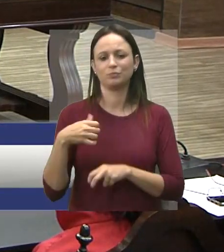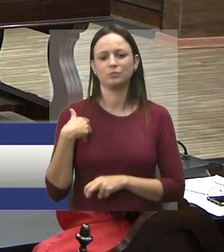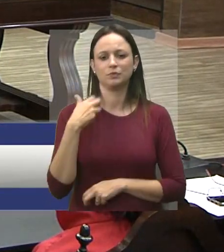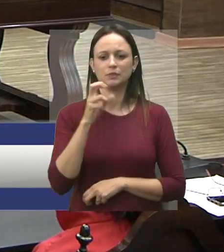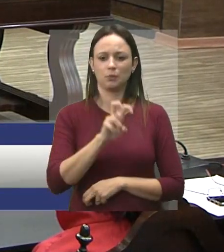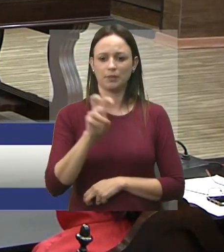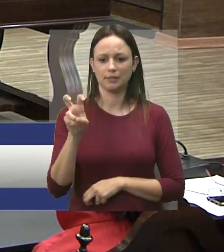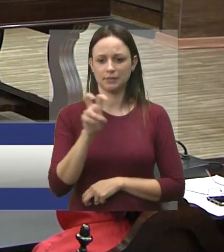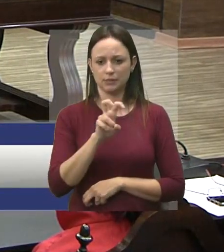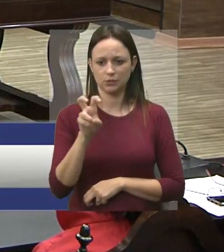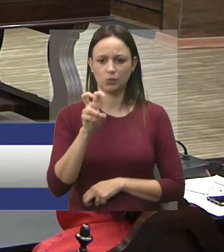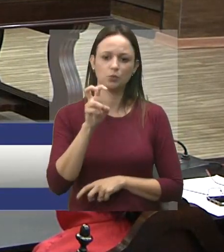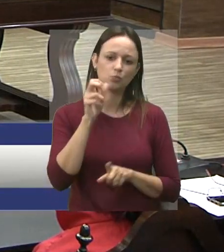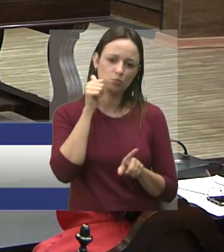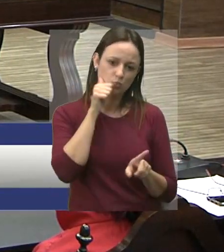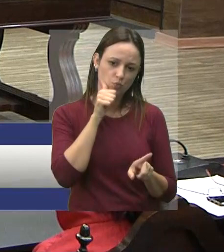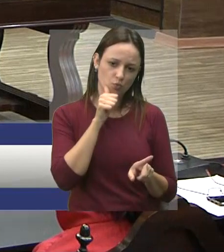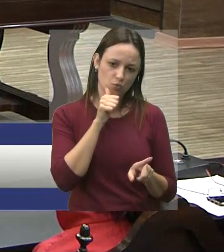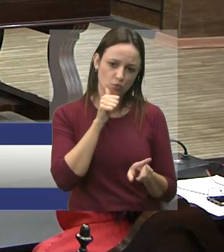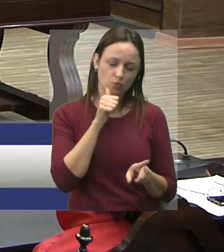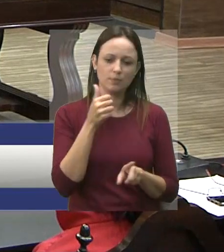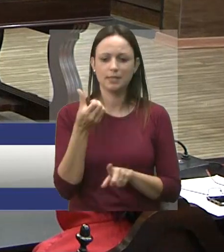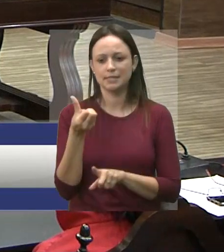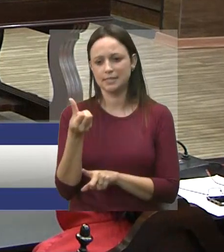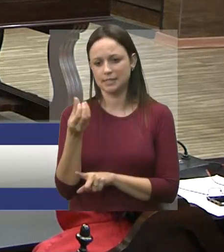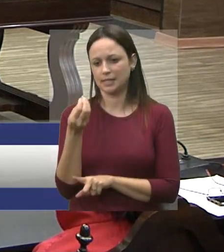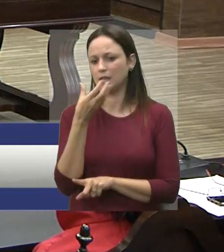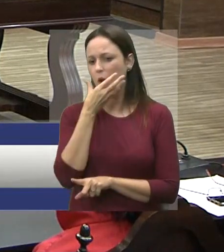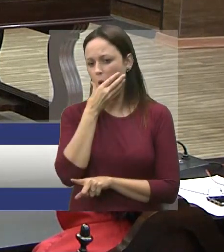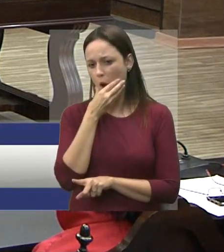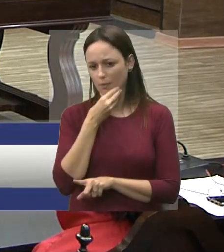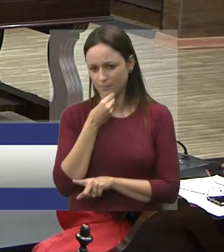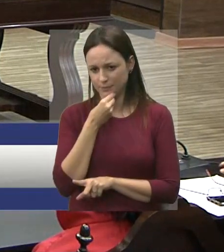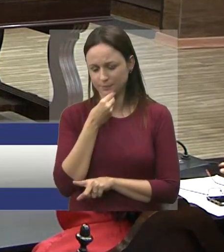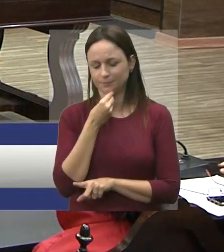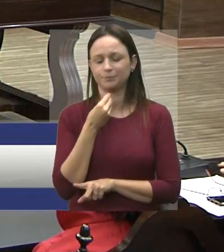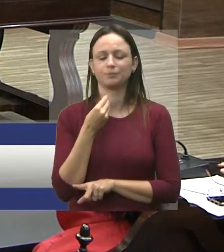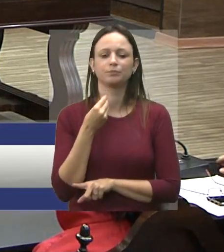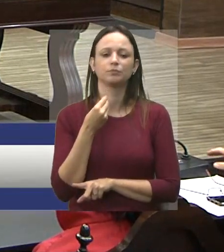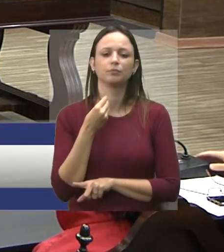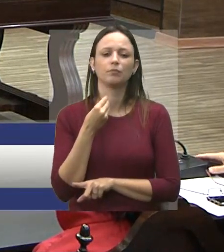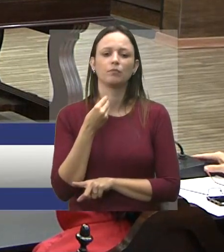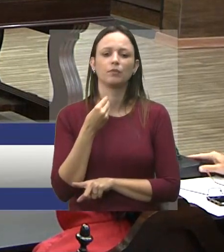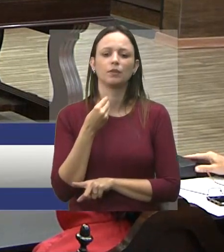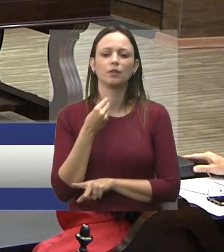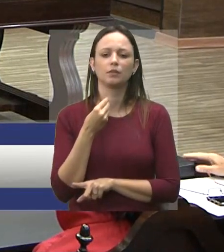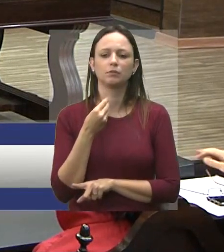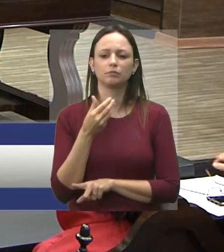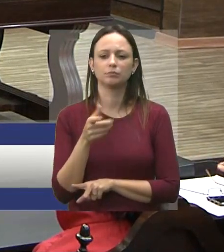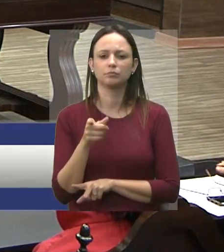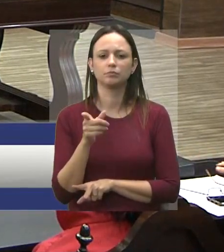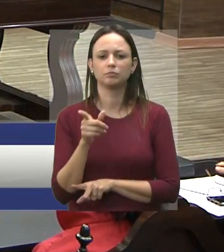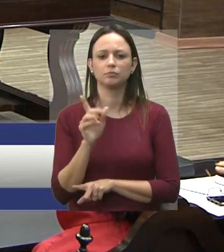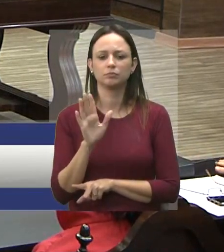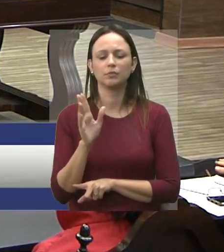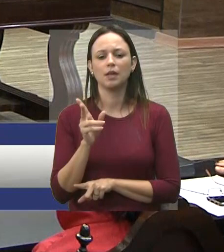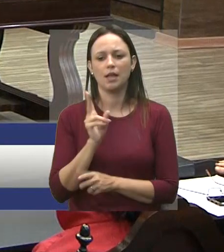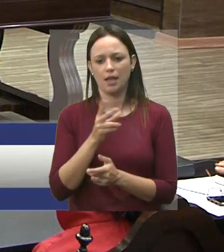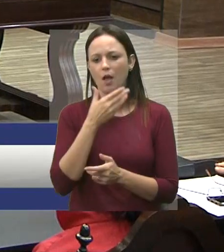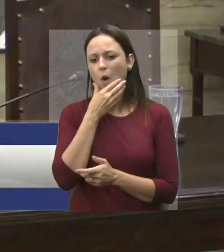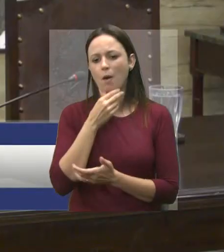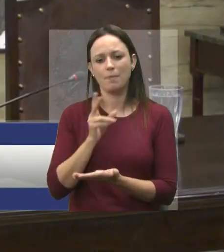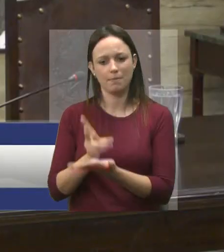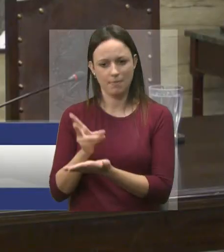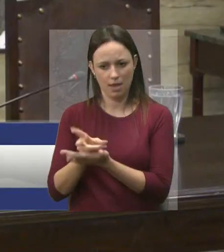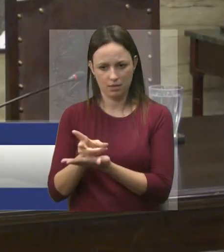55 anos, mulher, 60 homem. Essa idade, vai se manter a idade para o homem,